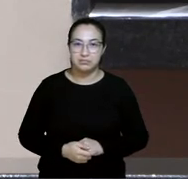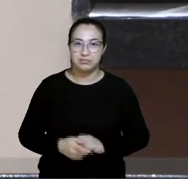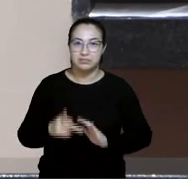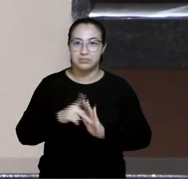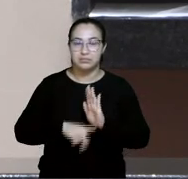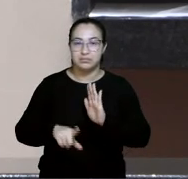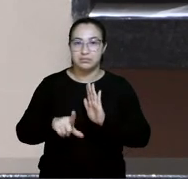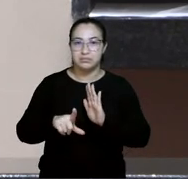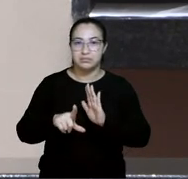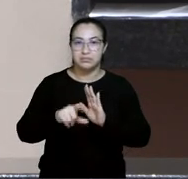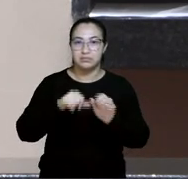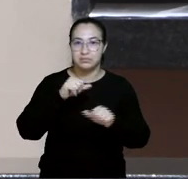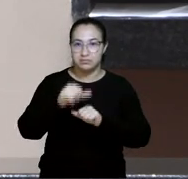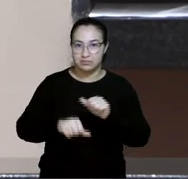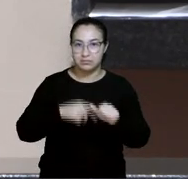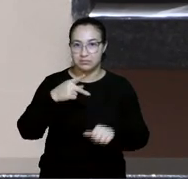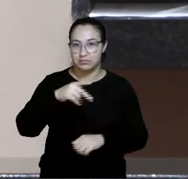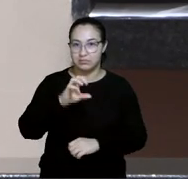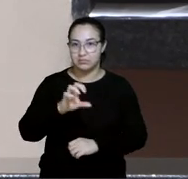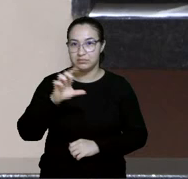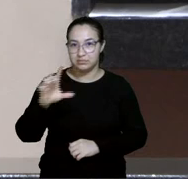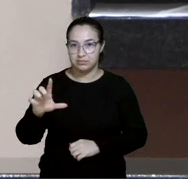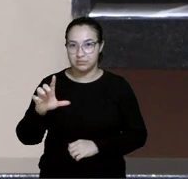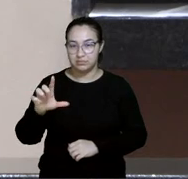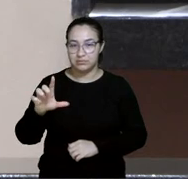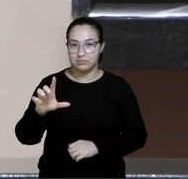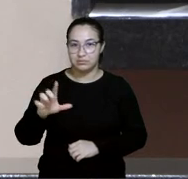Projeto de conversão em lei PLC